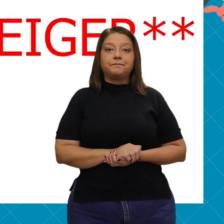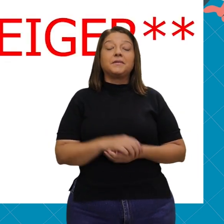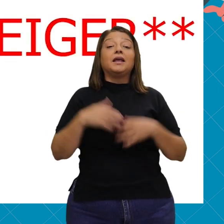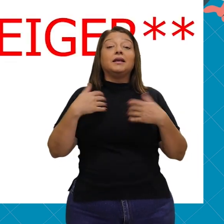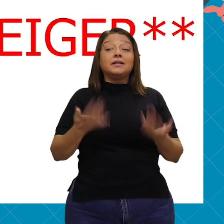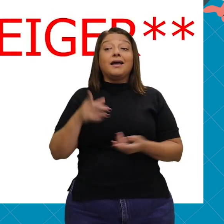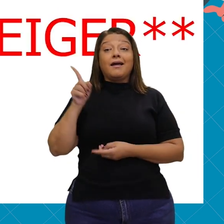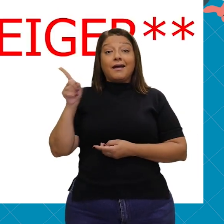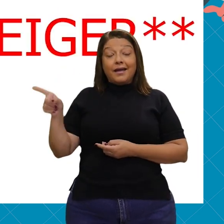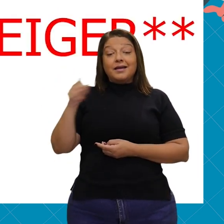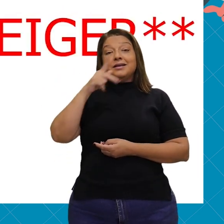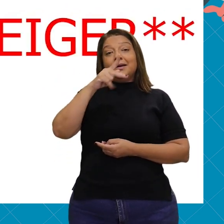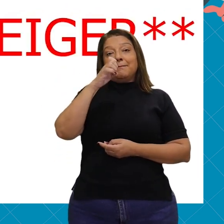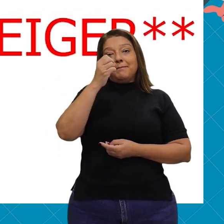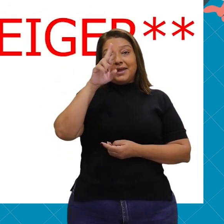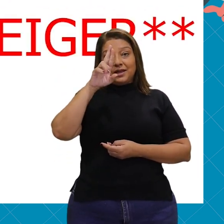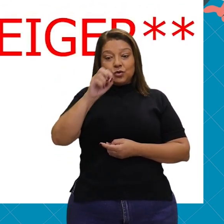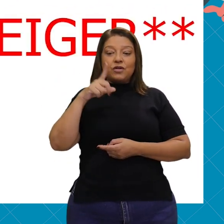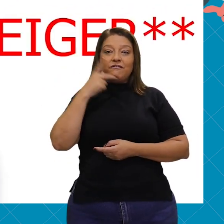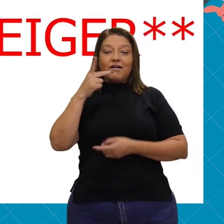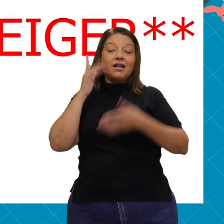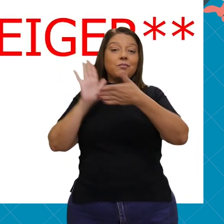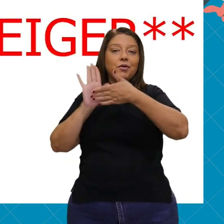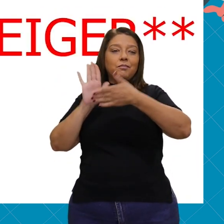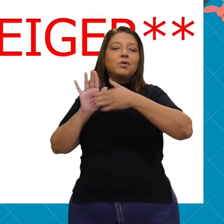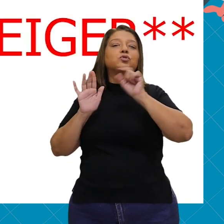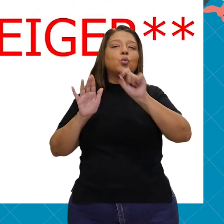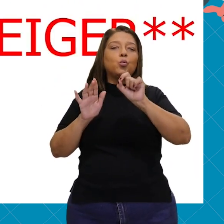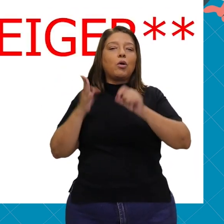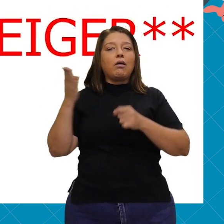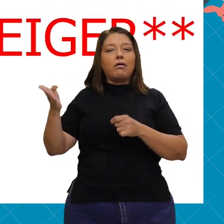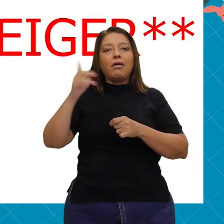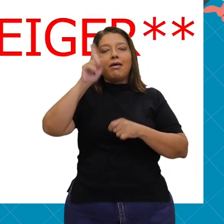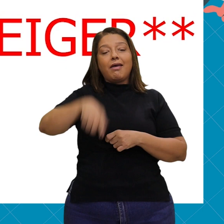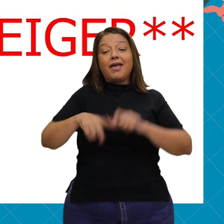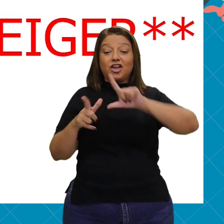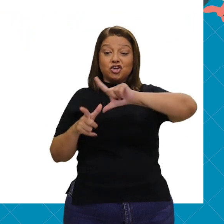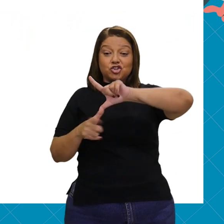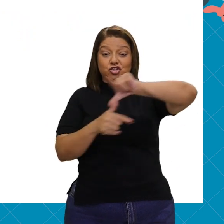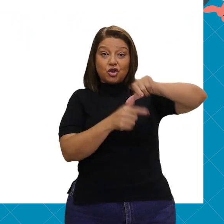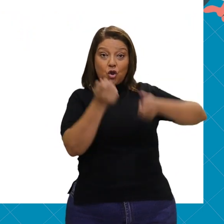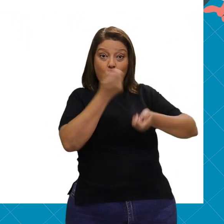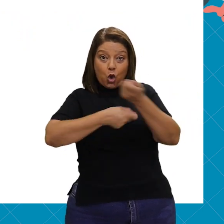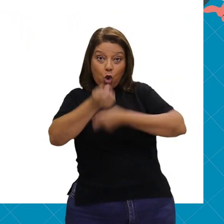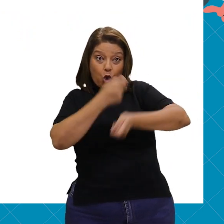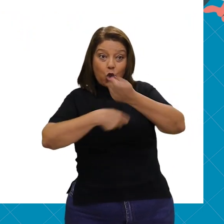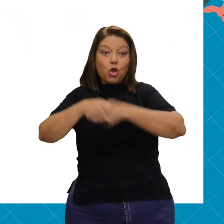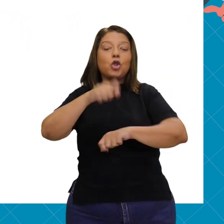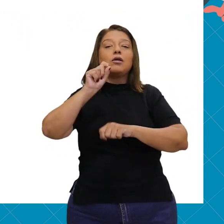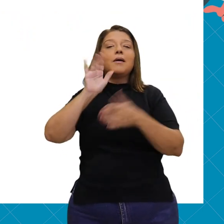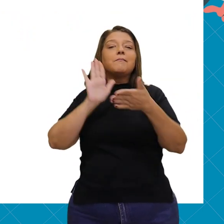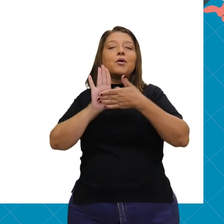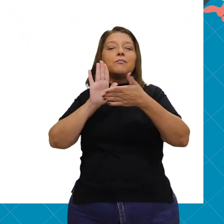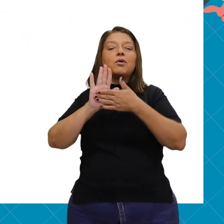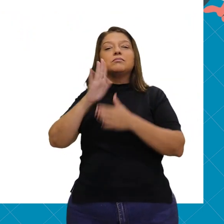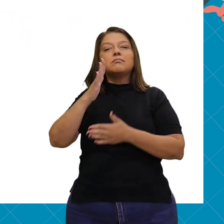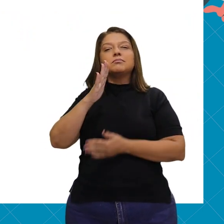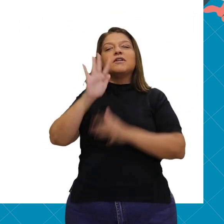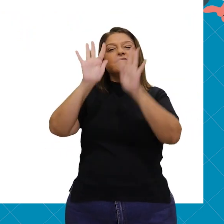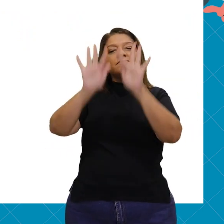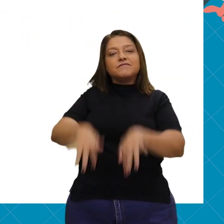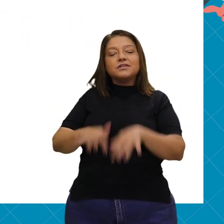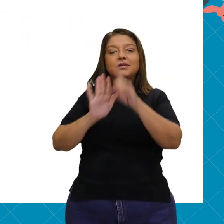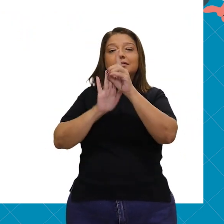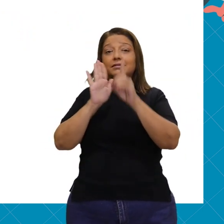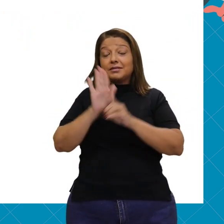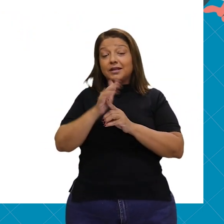Pedro Geiser. Essa proposta de regionalização, conhecida como regiões geoeconômicas ou complexos regionais, foi proposta no final